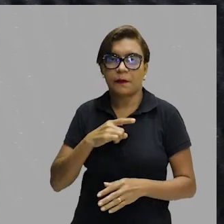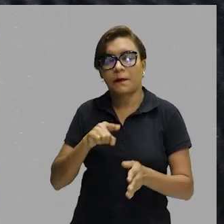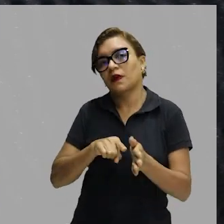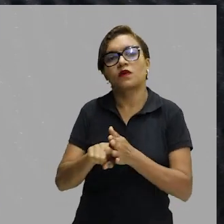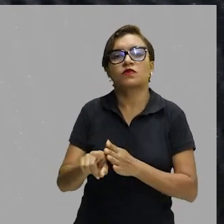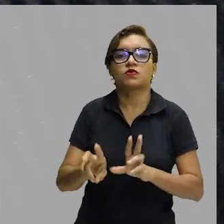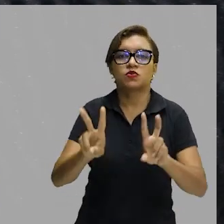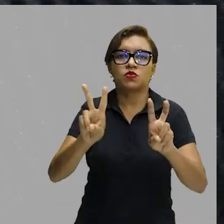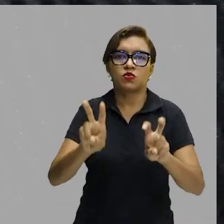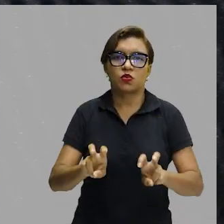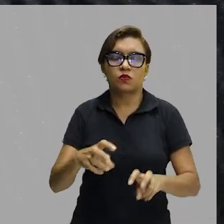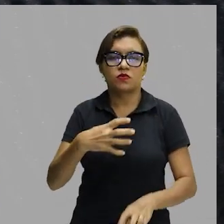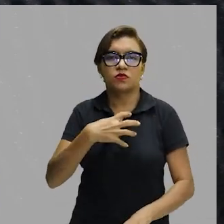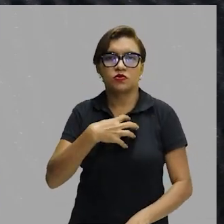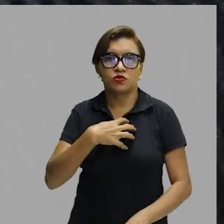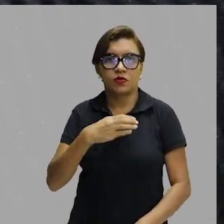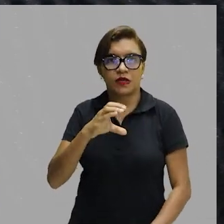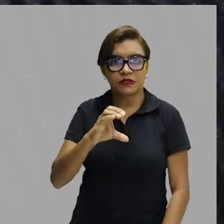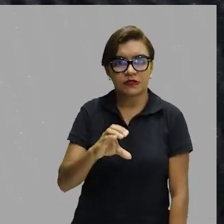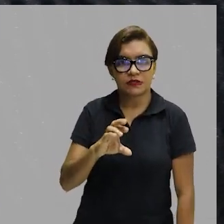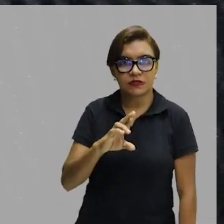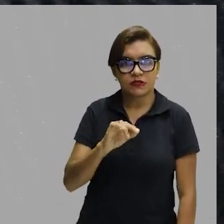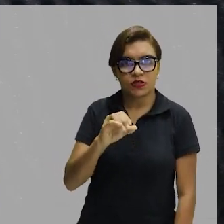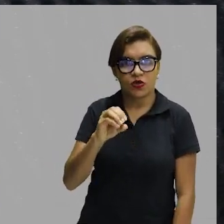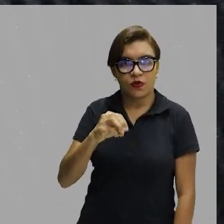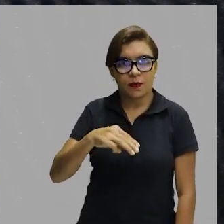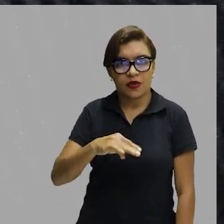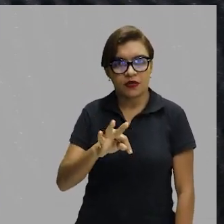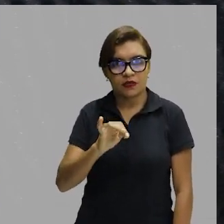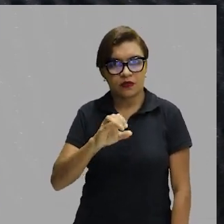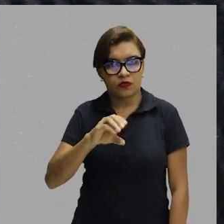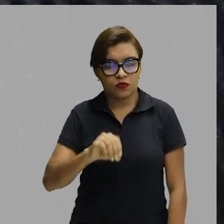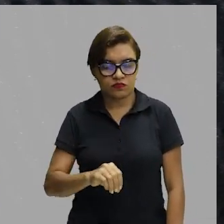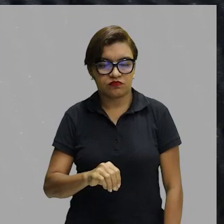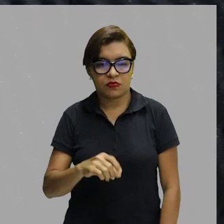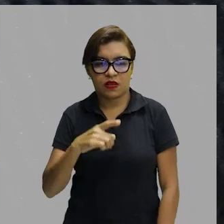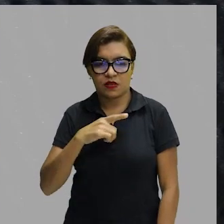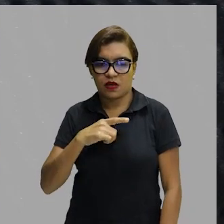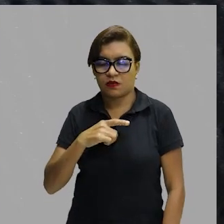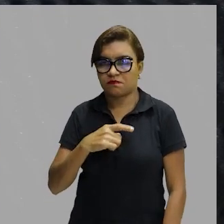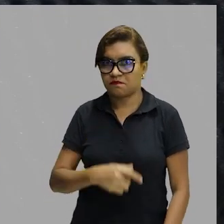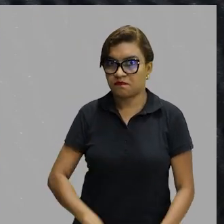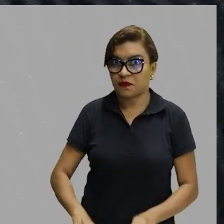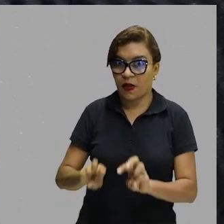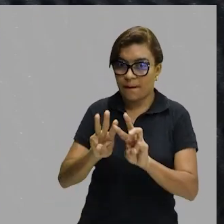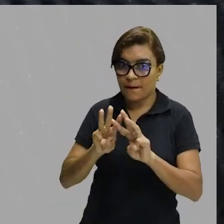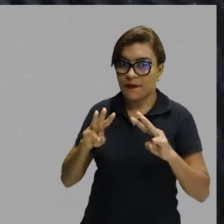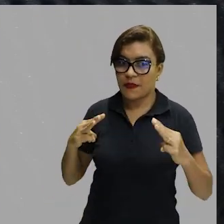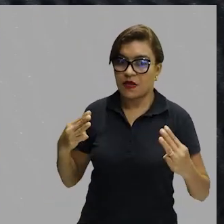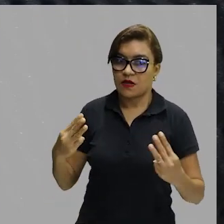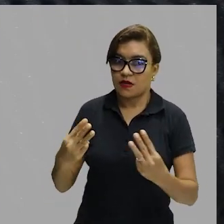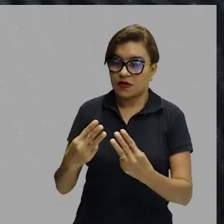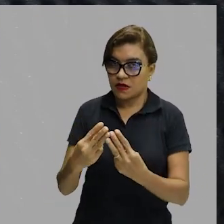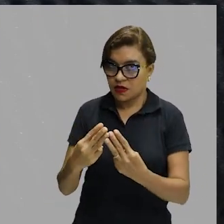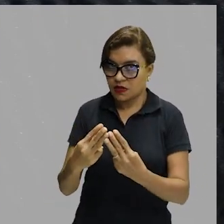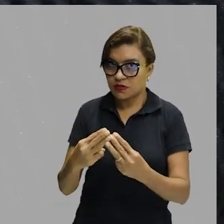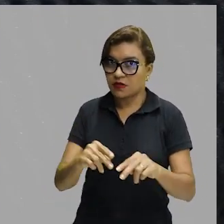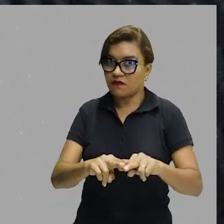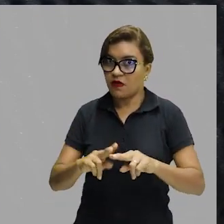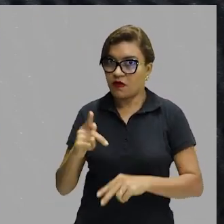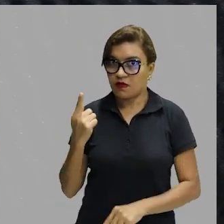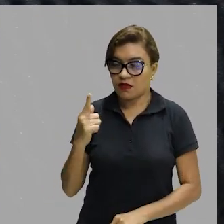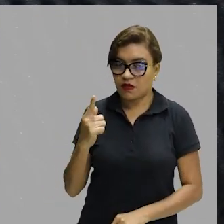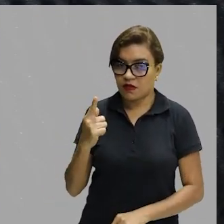relacionada com o efeito criométrico, certo? Eu tenho, turma, ó, a massa em gramas do soluto,